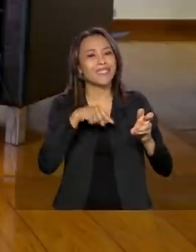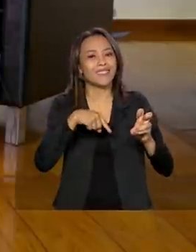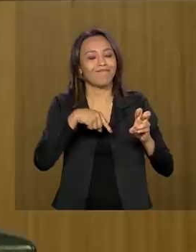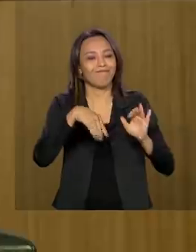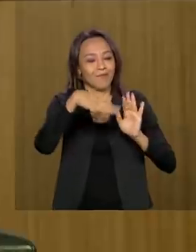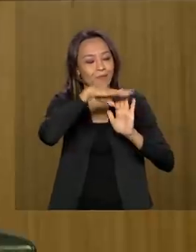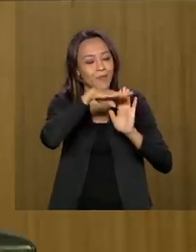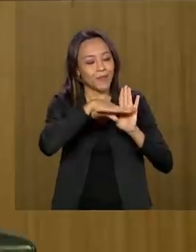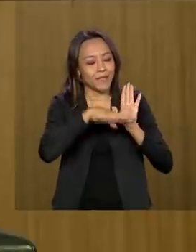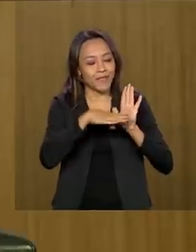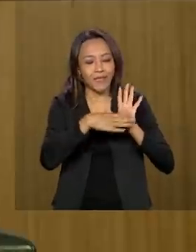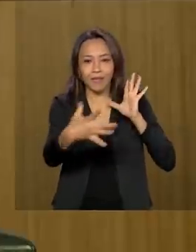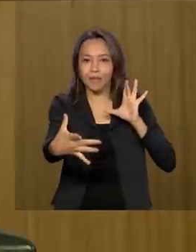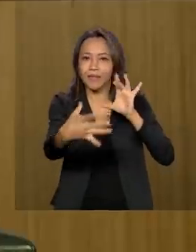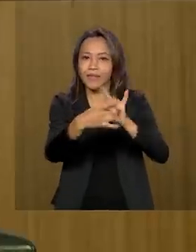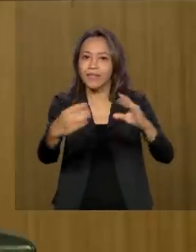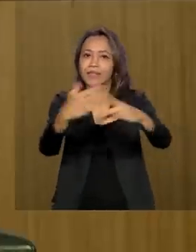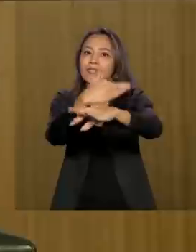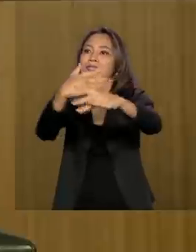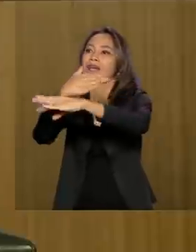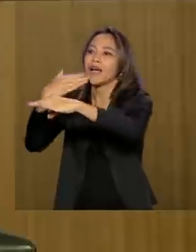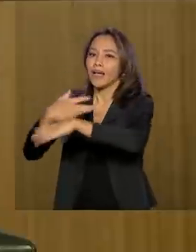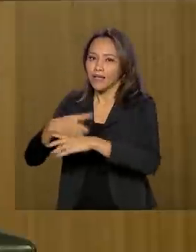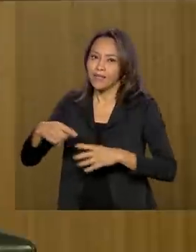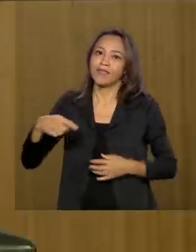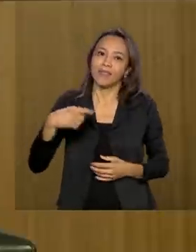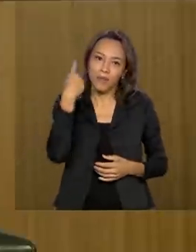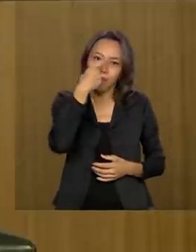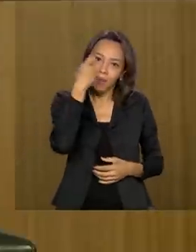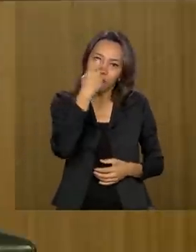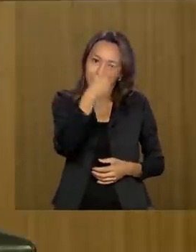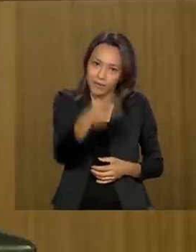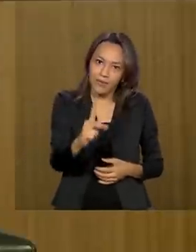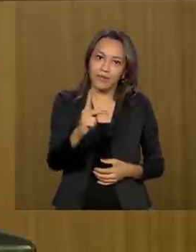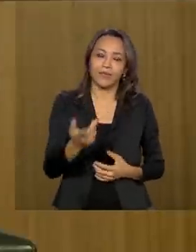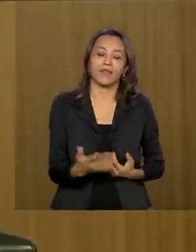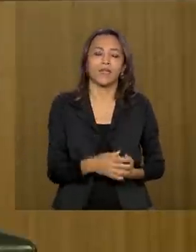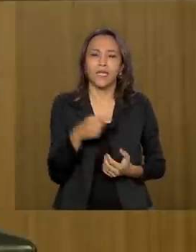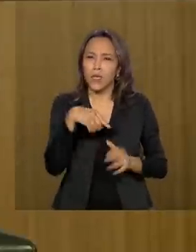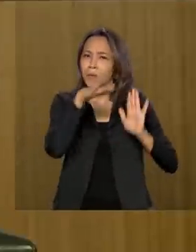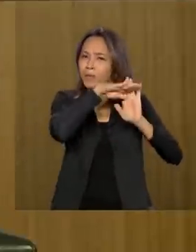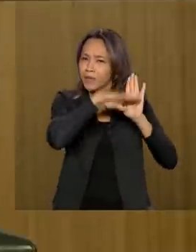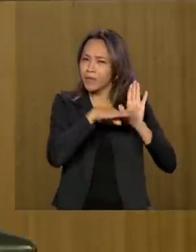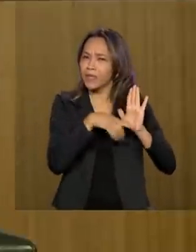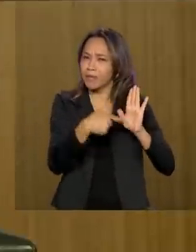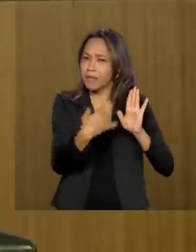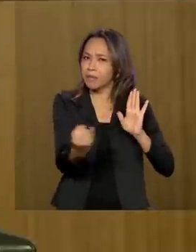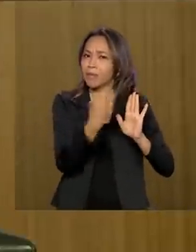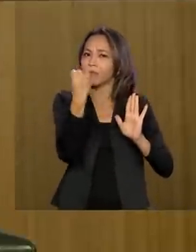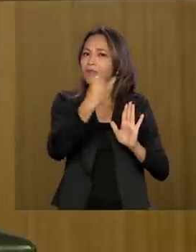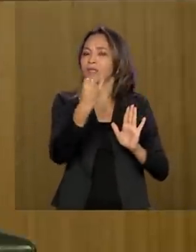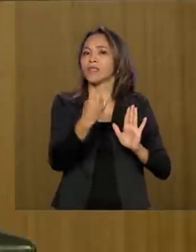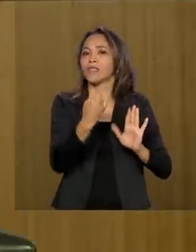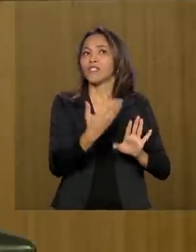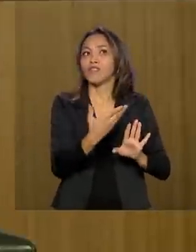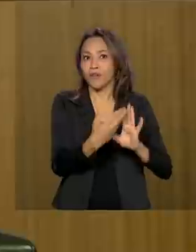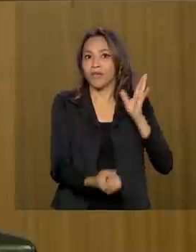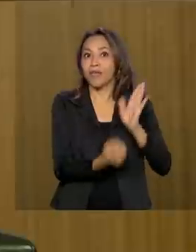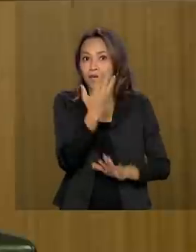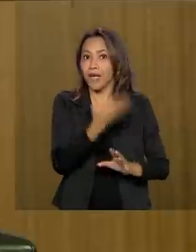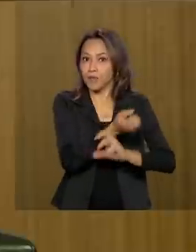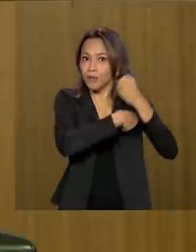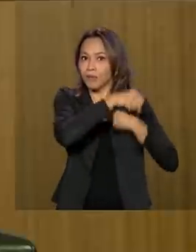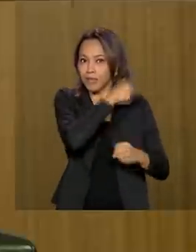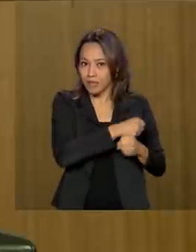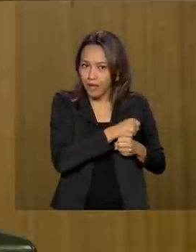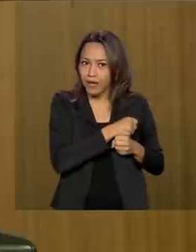do senhor, do início da gestão do senhor aqui no Ministério do Meio Ambiente, um programa importante que foi criado também no ano passado, em